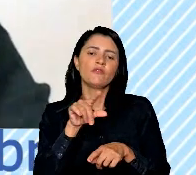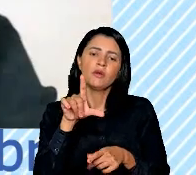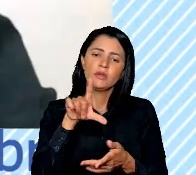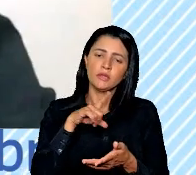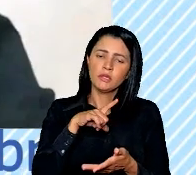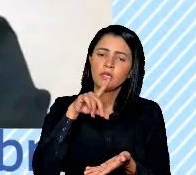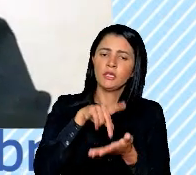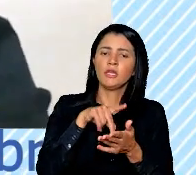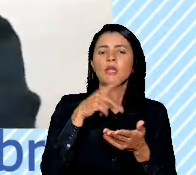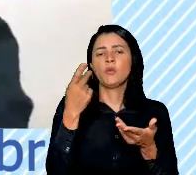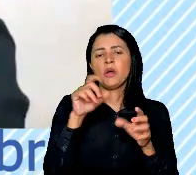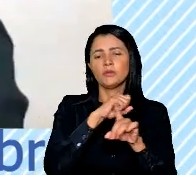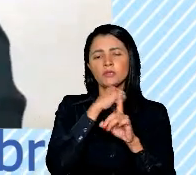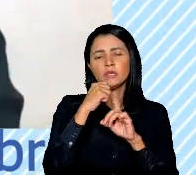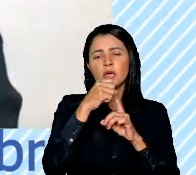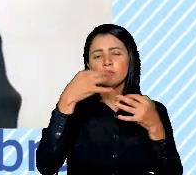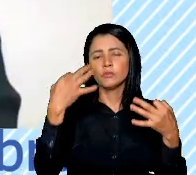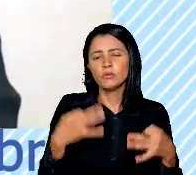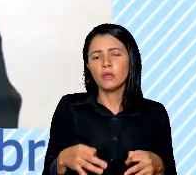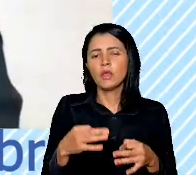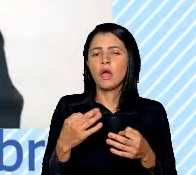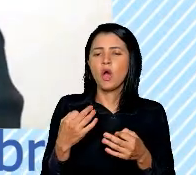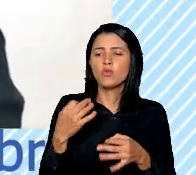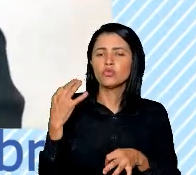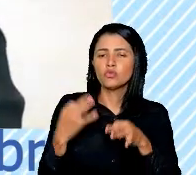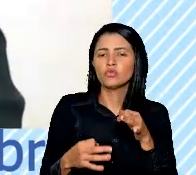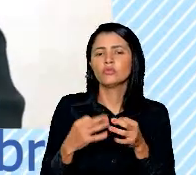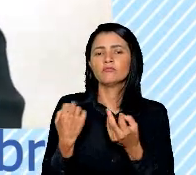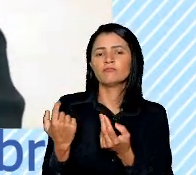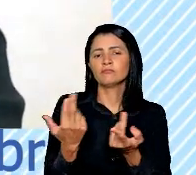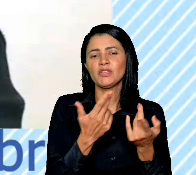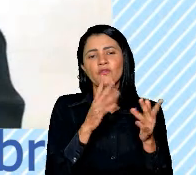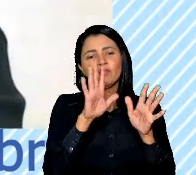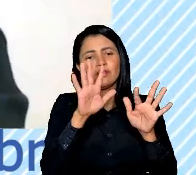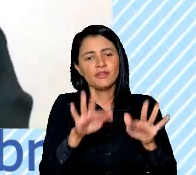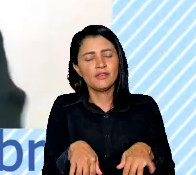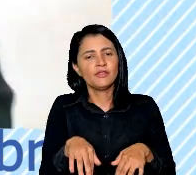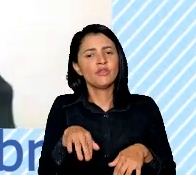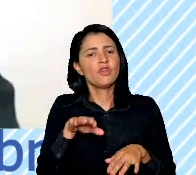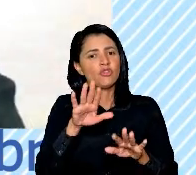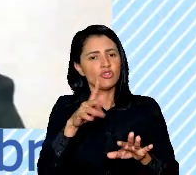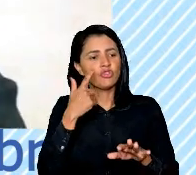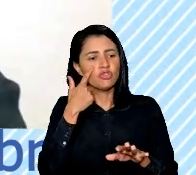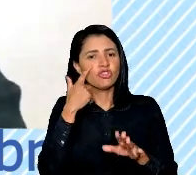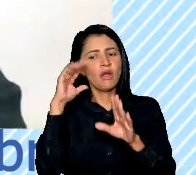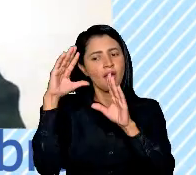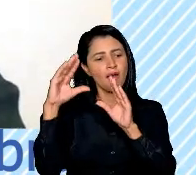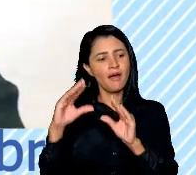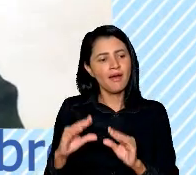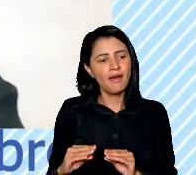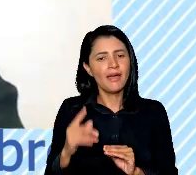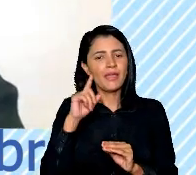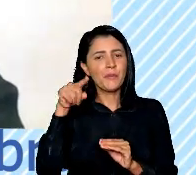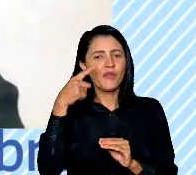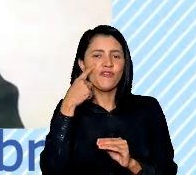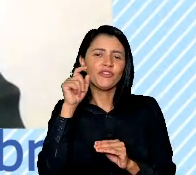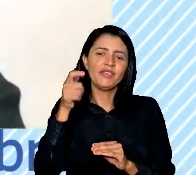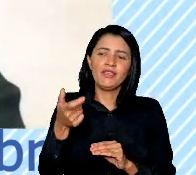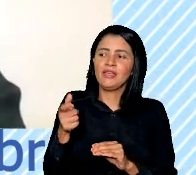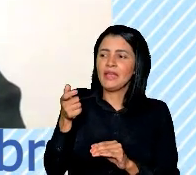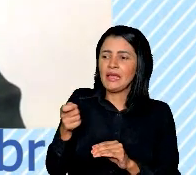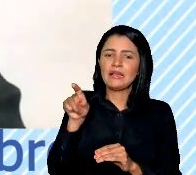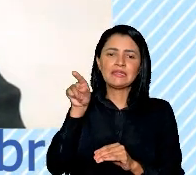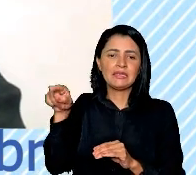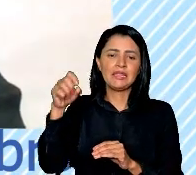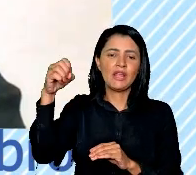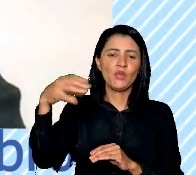mais plural, mais justa e mais igualitária. E assim eu termino. E eu estou ficando, já está escurecendo aqui, daqui a pouco vou ter que acender a luz,